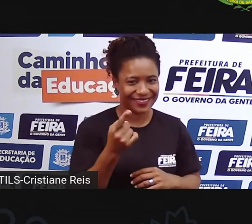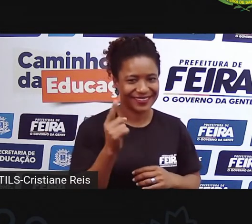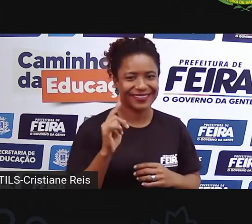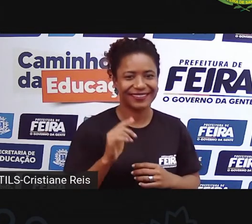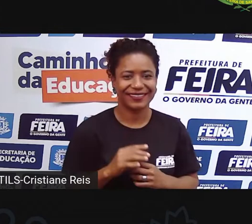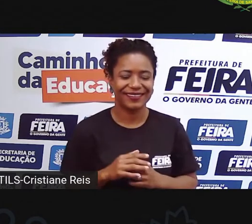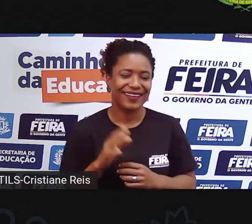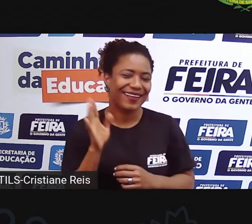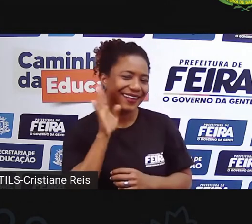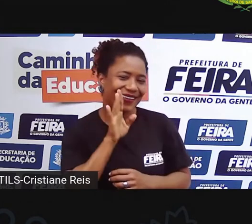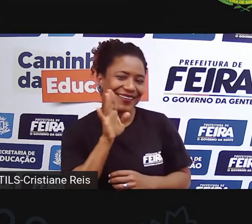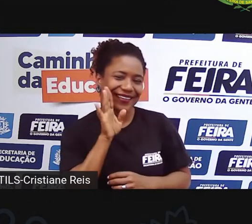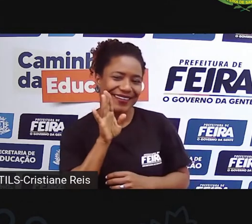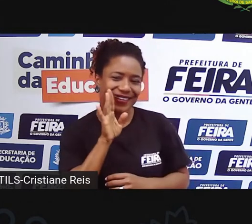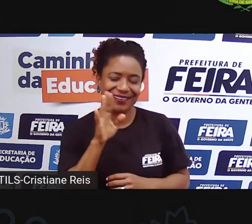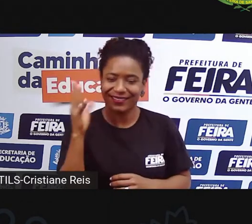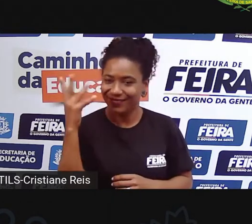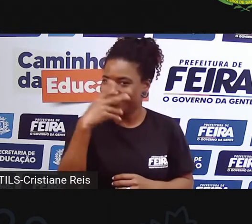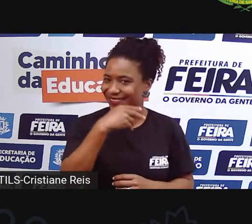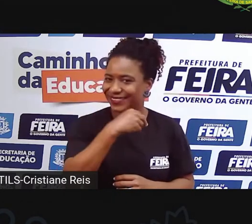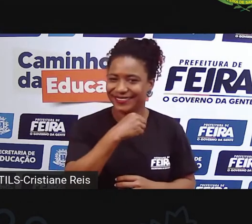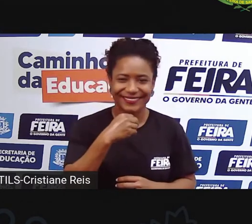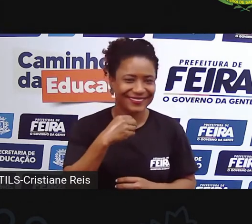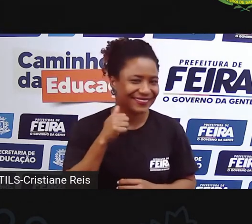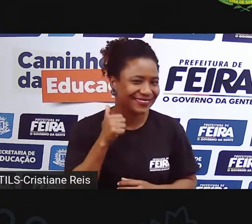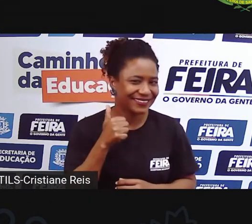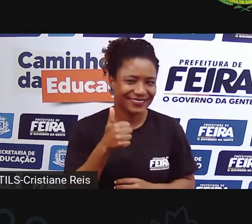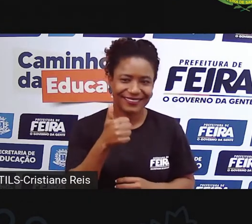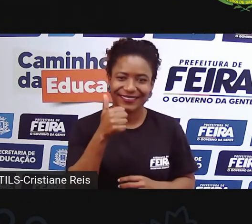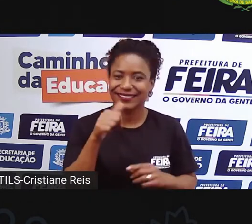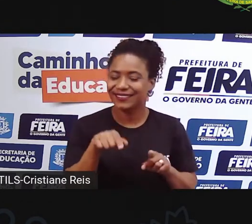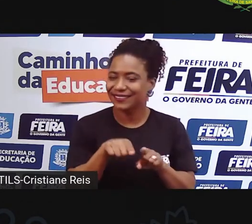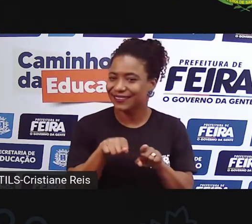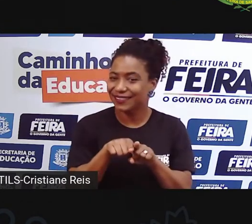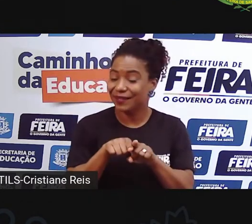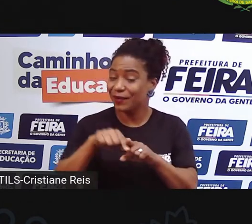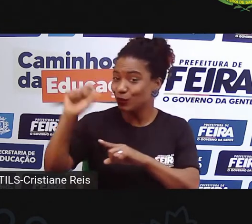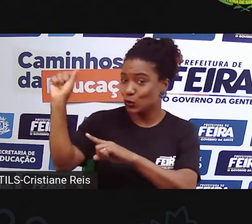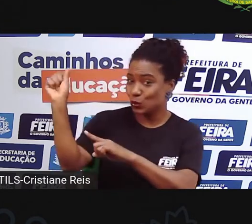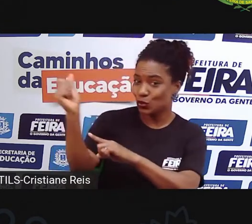Ai, que legal! Tá ficando muito legal. Eu vou desenhar um